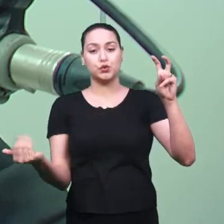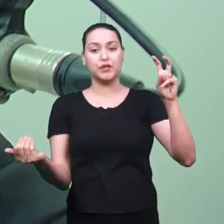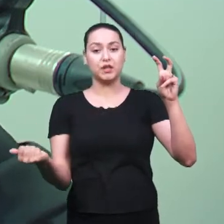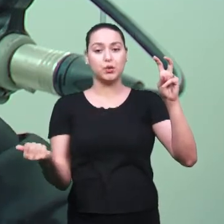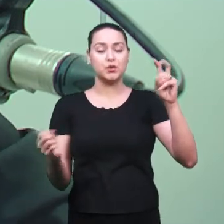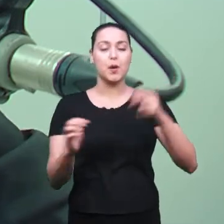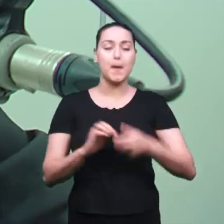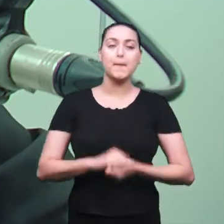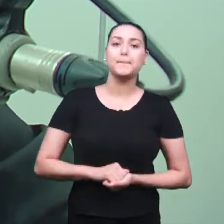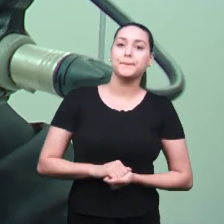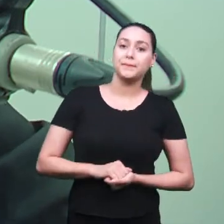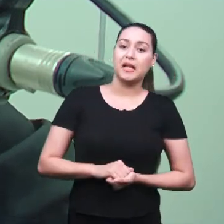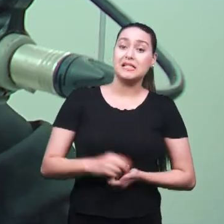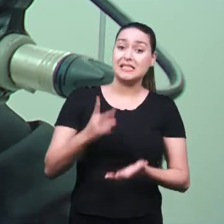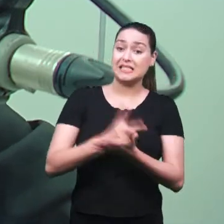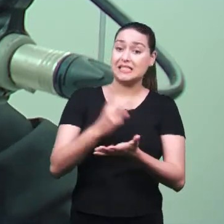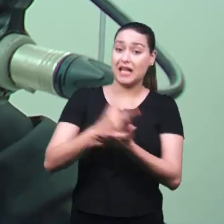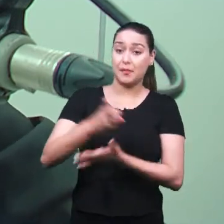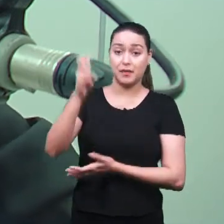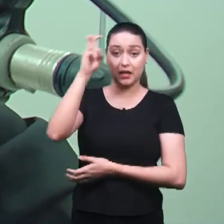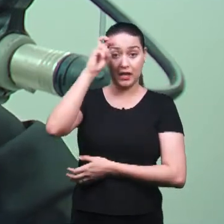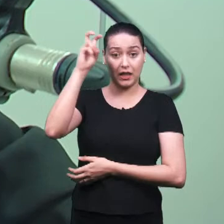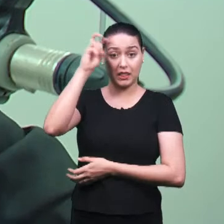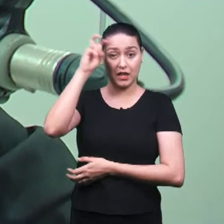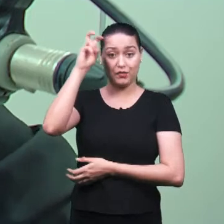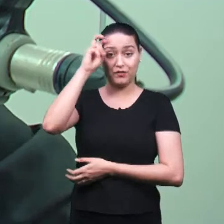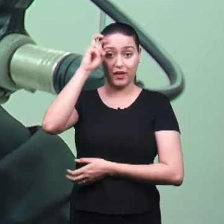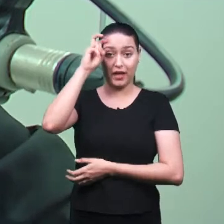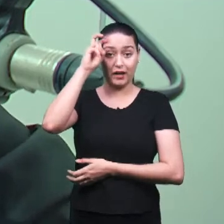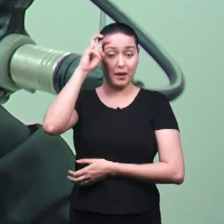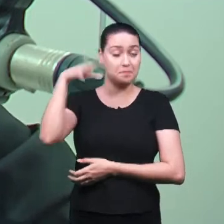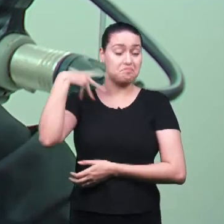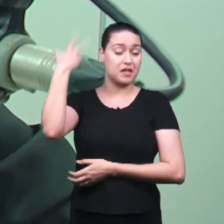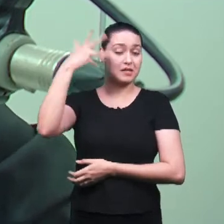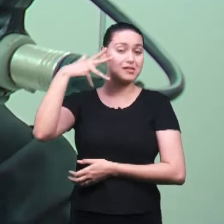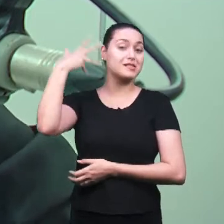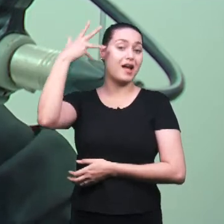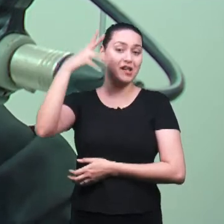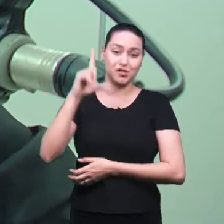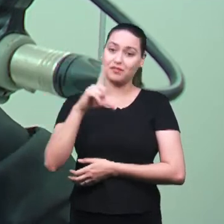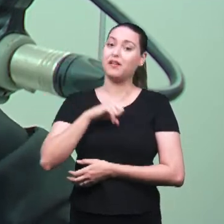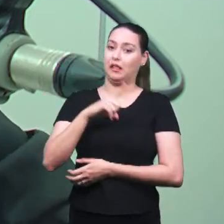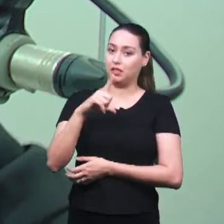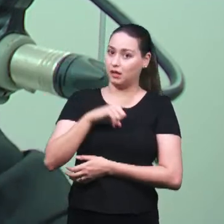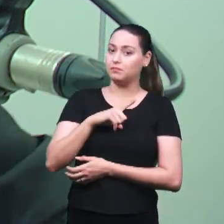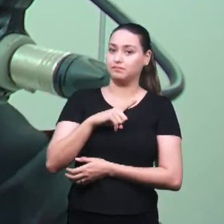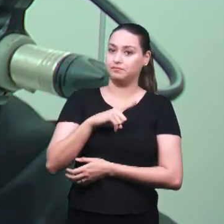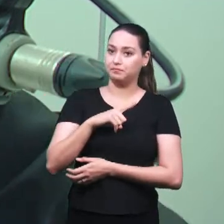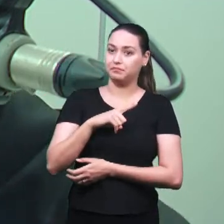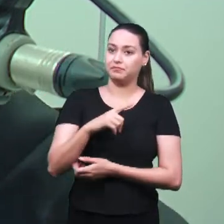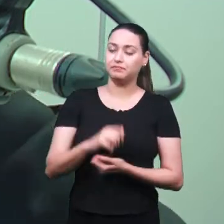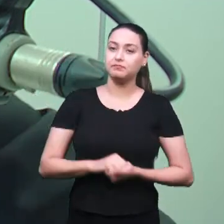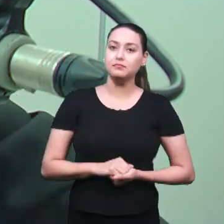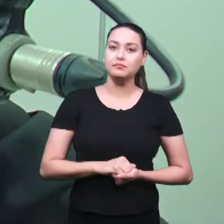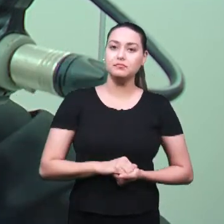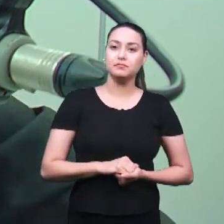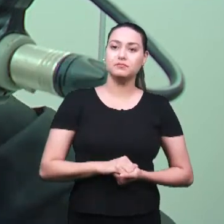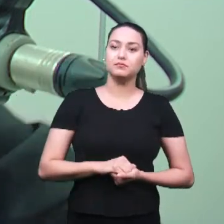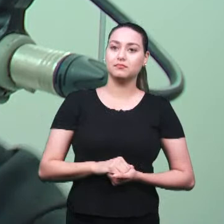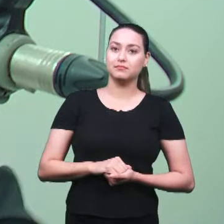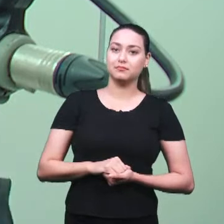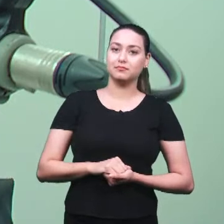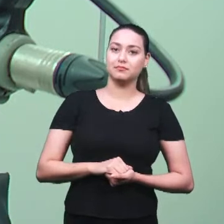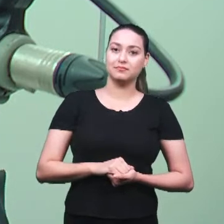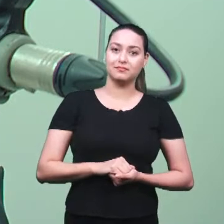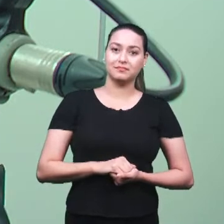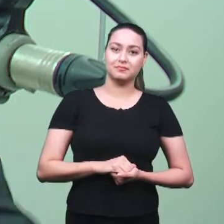agora terá um programa para os jovens chamado Os Dias da Minha Mocidade. É um programa que vai durar